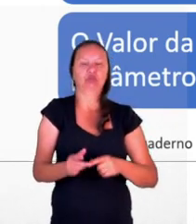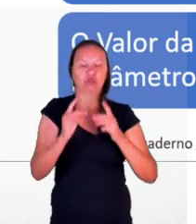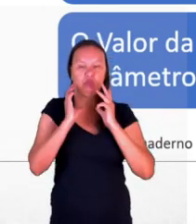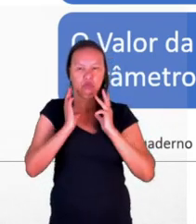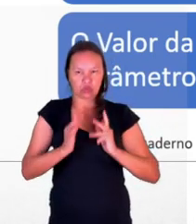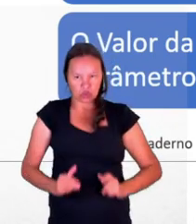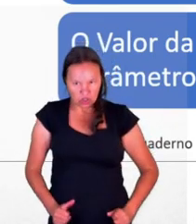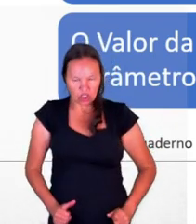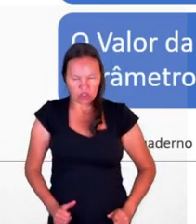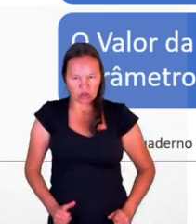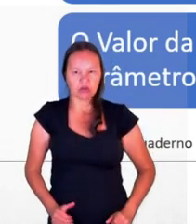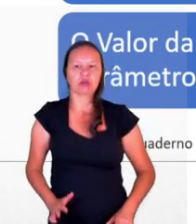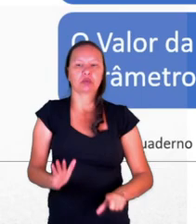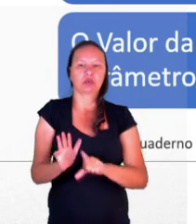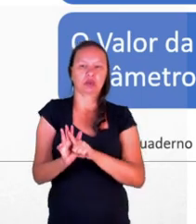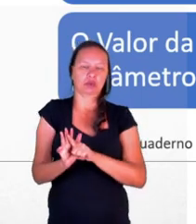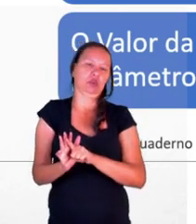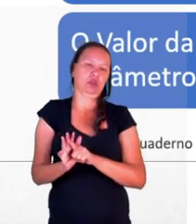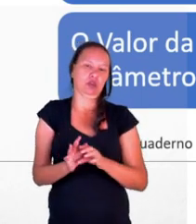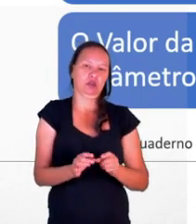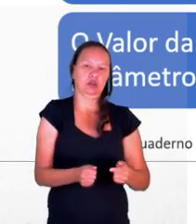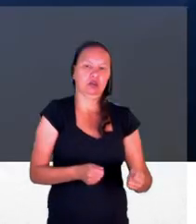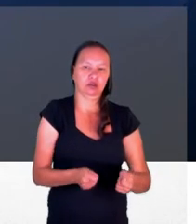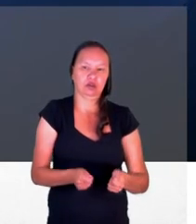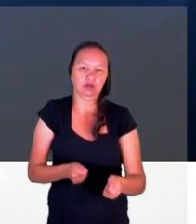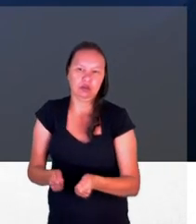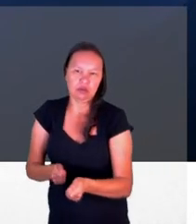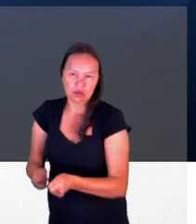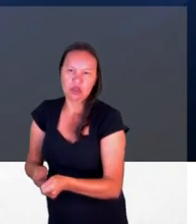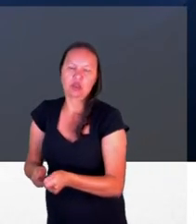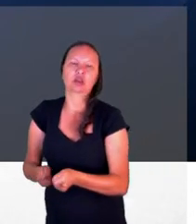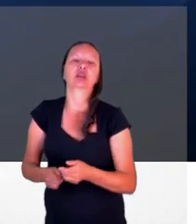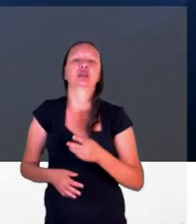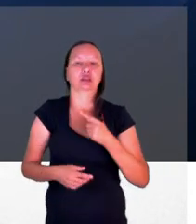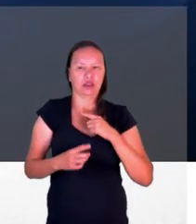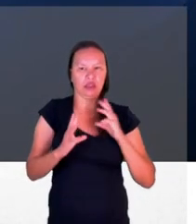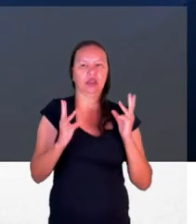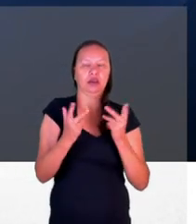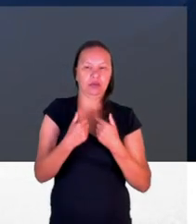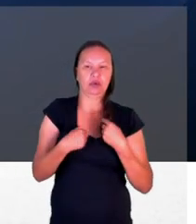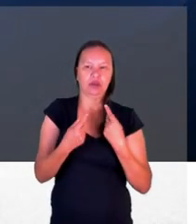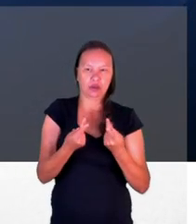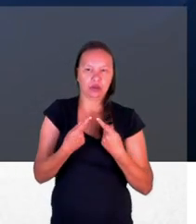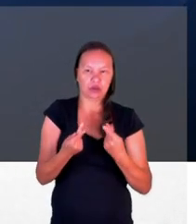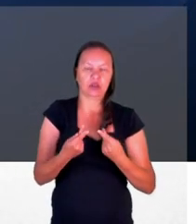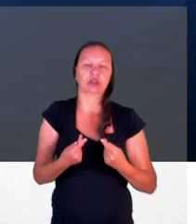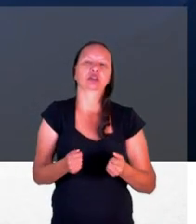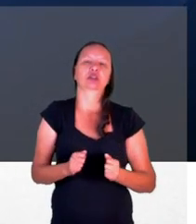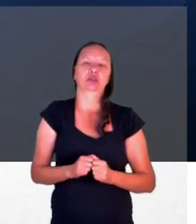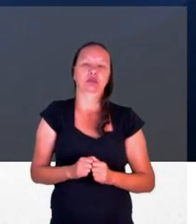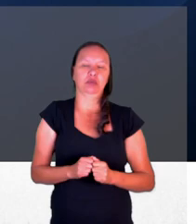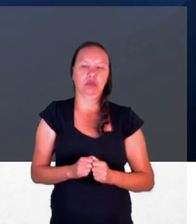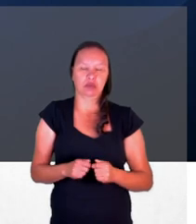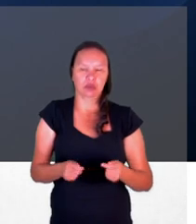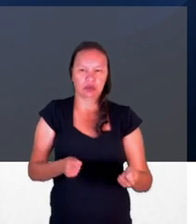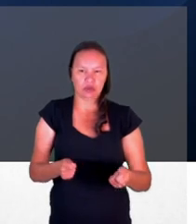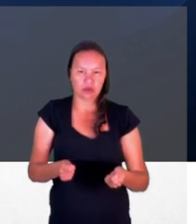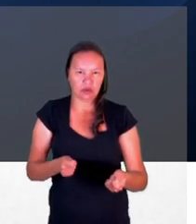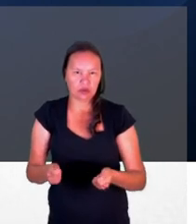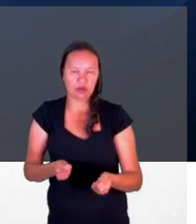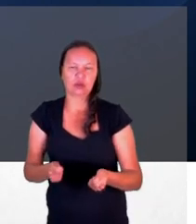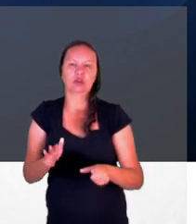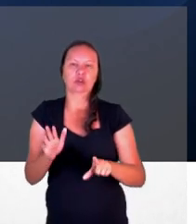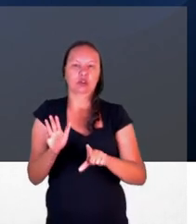humanos e esse controle ele é uma tarefa para nós também jurisprudência interamericana da corte de direitos